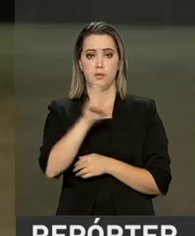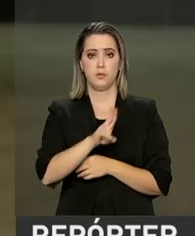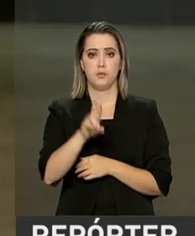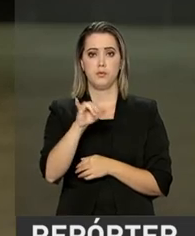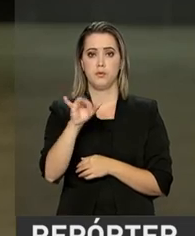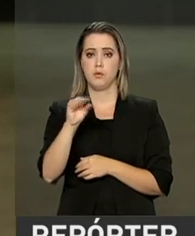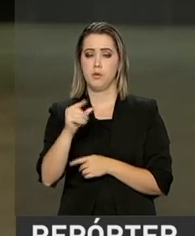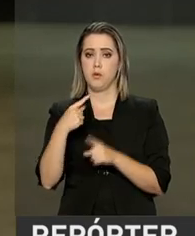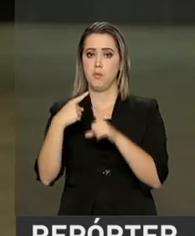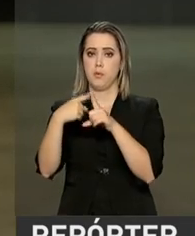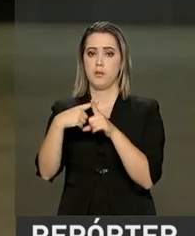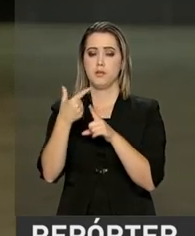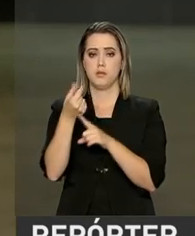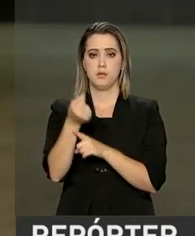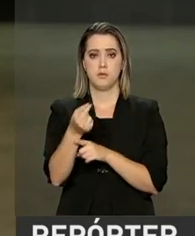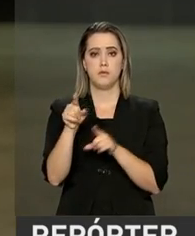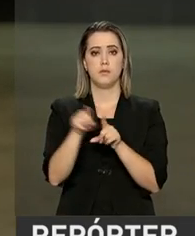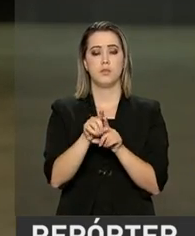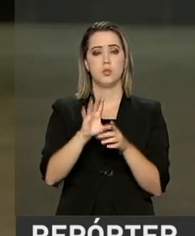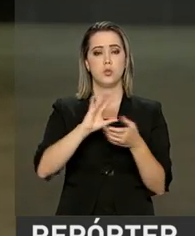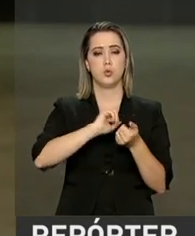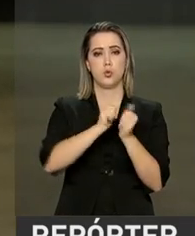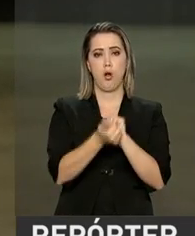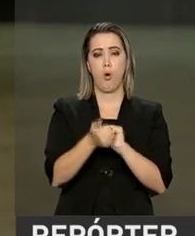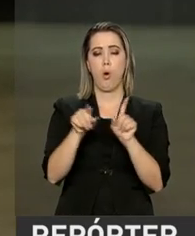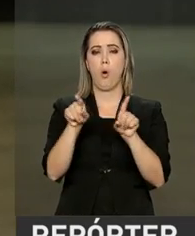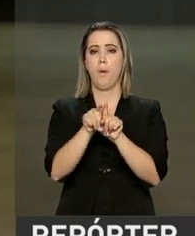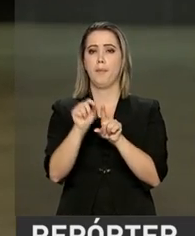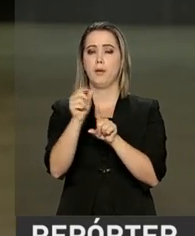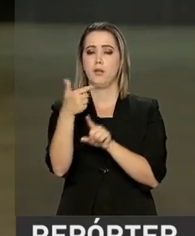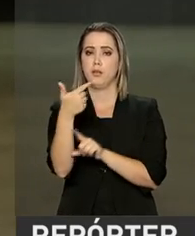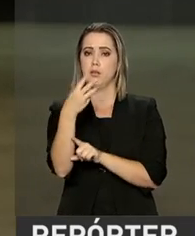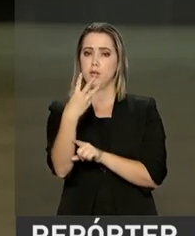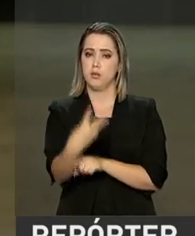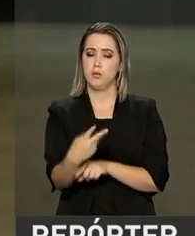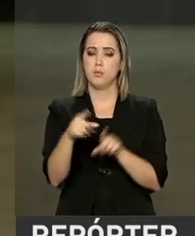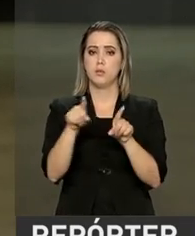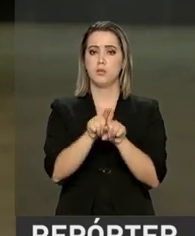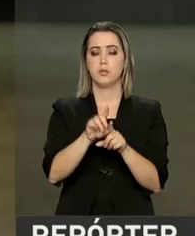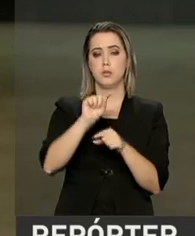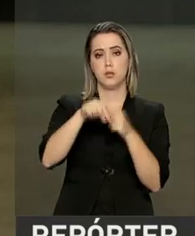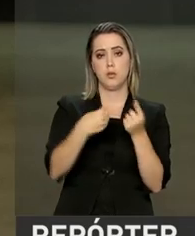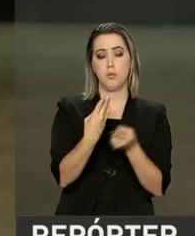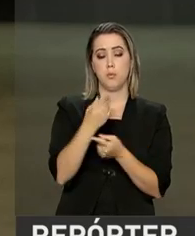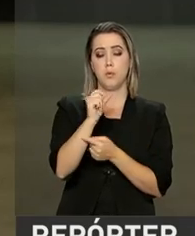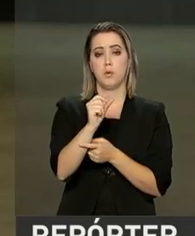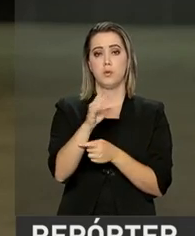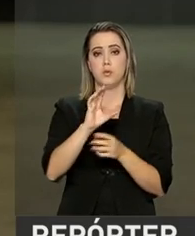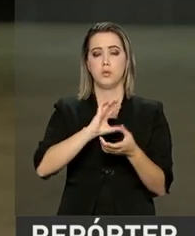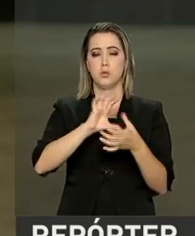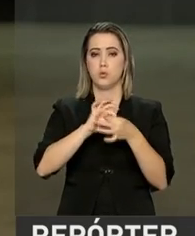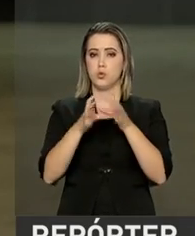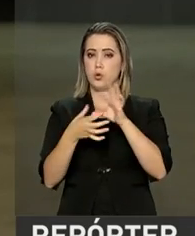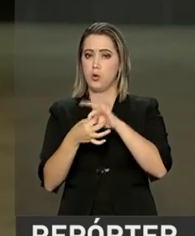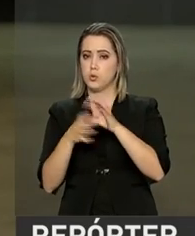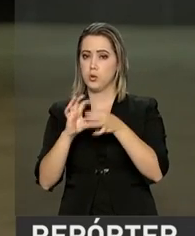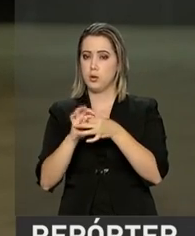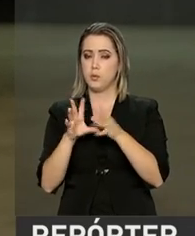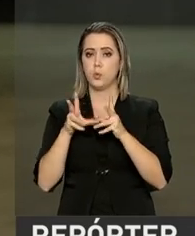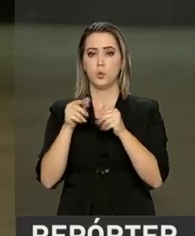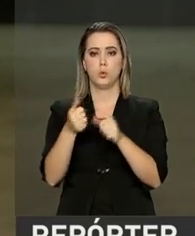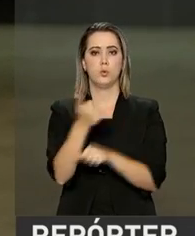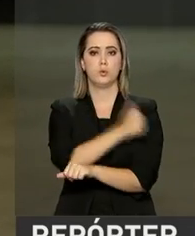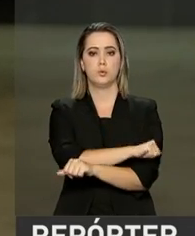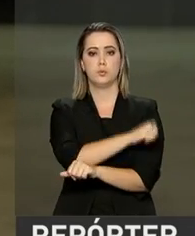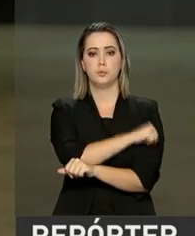20 em 2012 a Copa das Confederações em 2013 a Copa do Mundo em 2014 e os jogos olímpicos em 2016 todos no